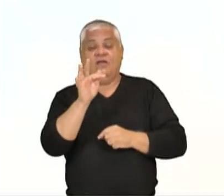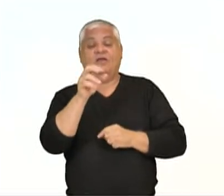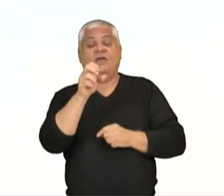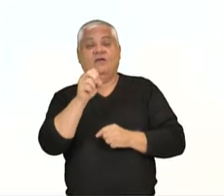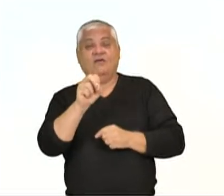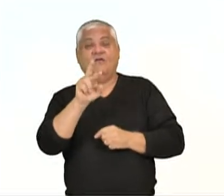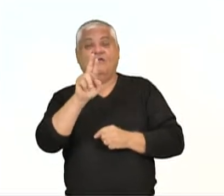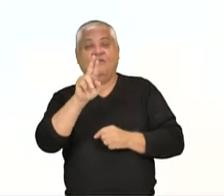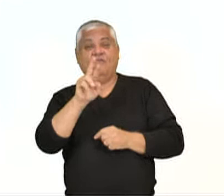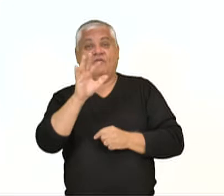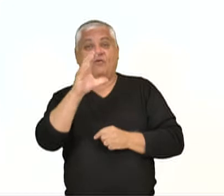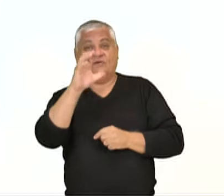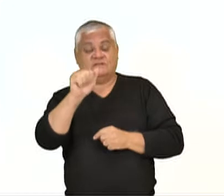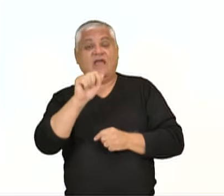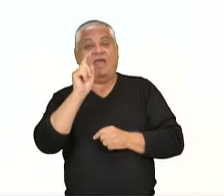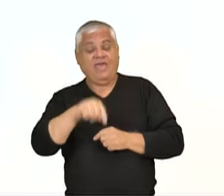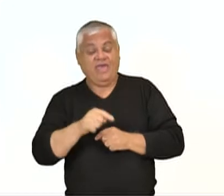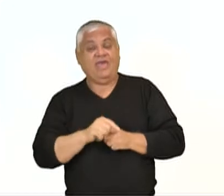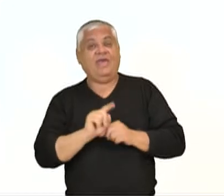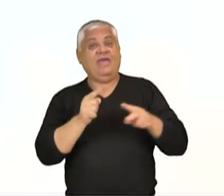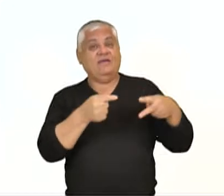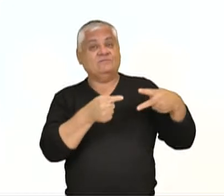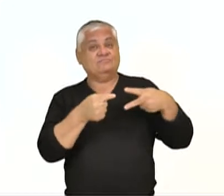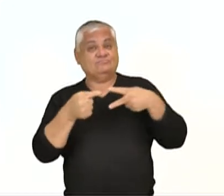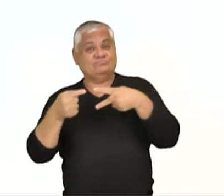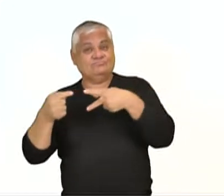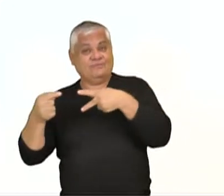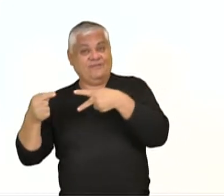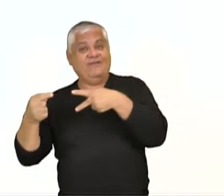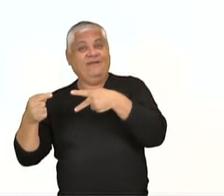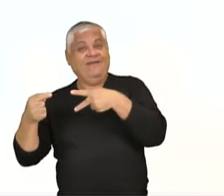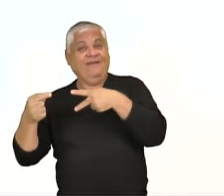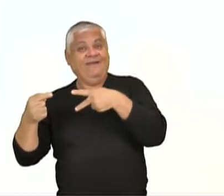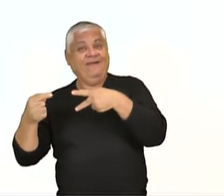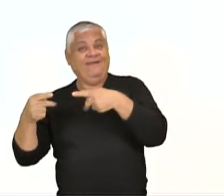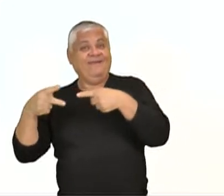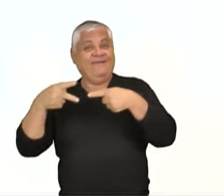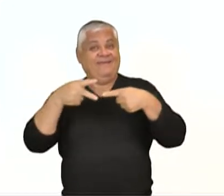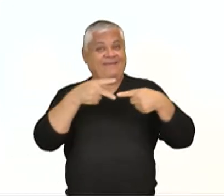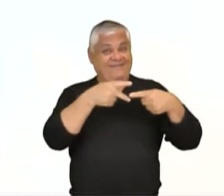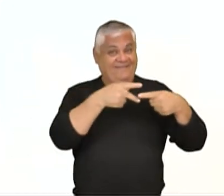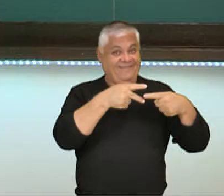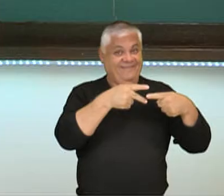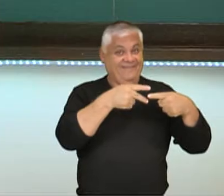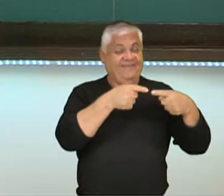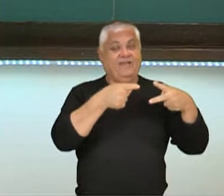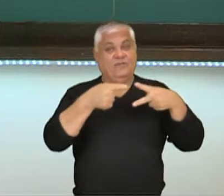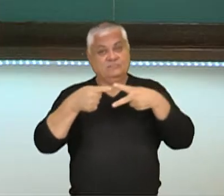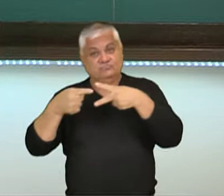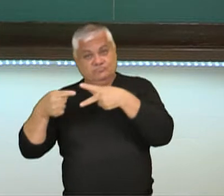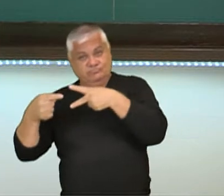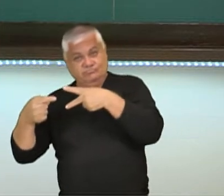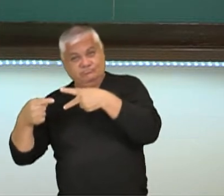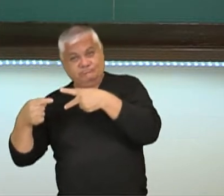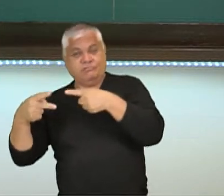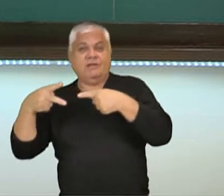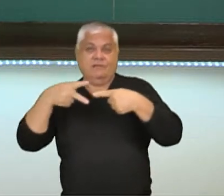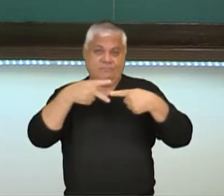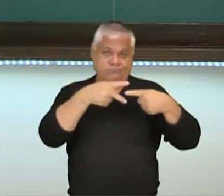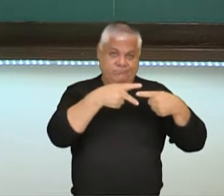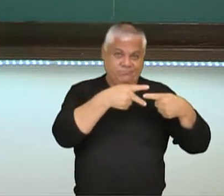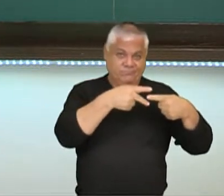é uma grandeza, vale destacar que grandeza ela é uma medida. Então a força ela é uma